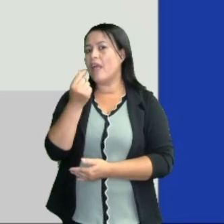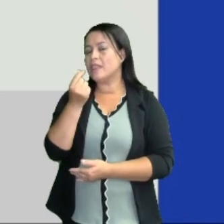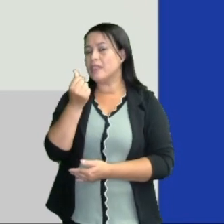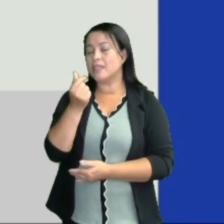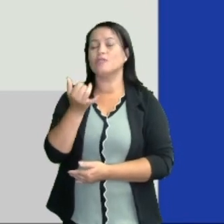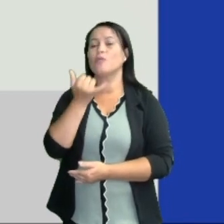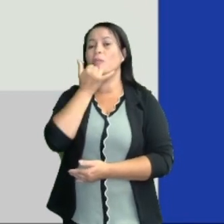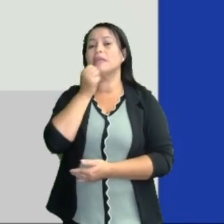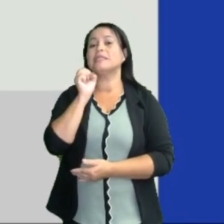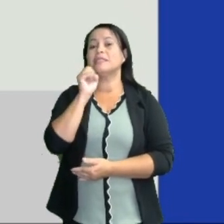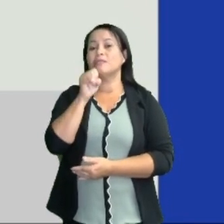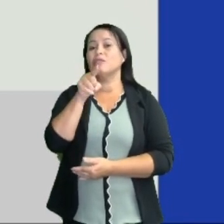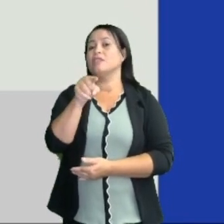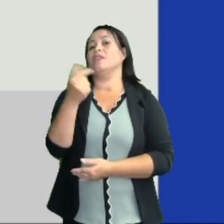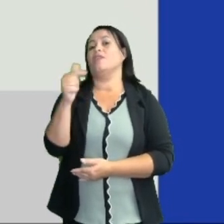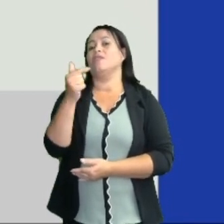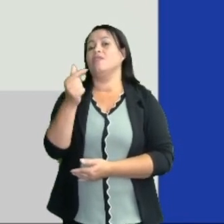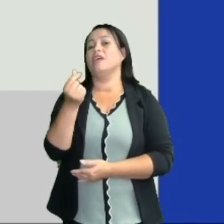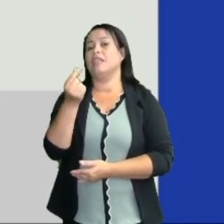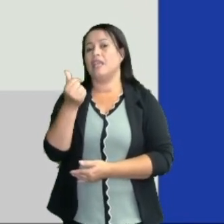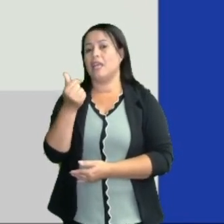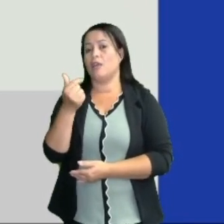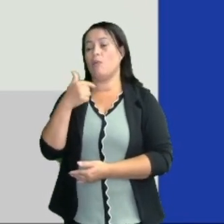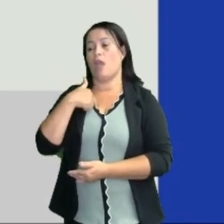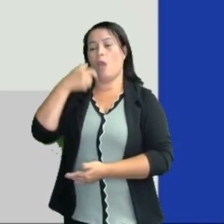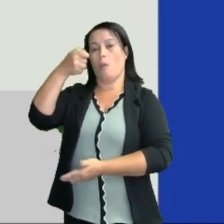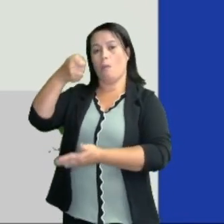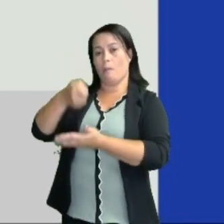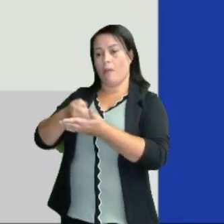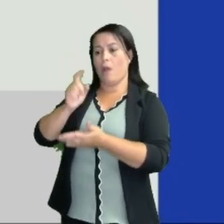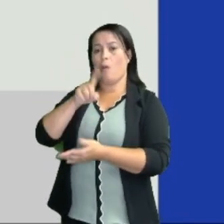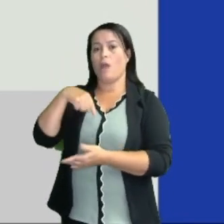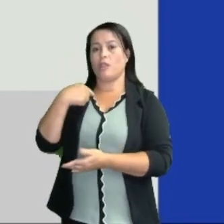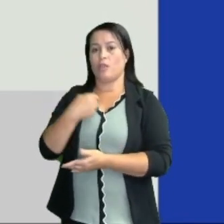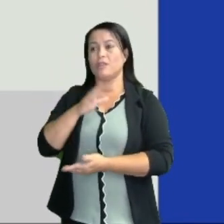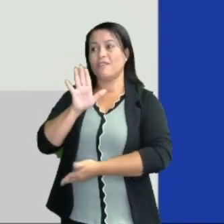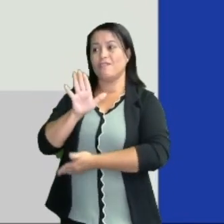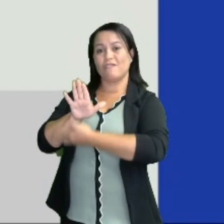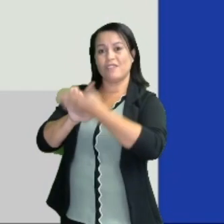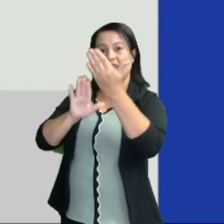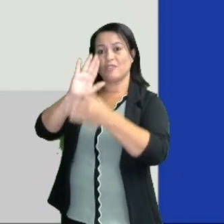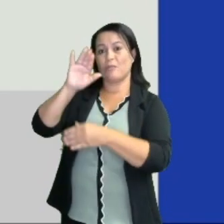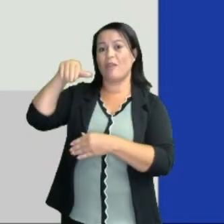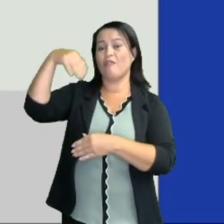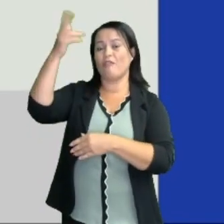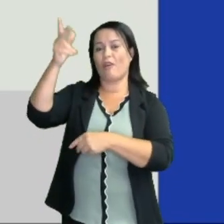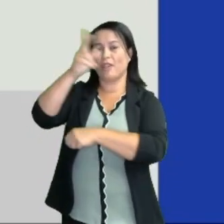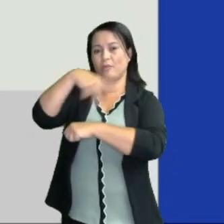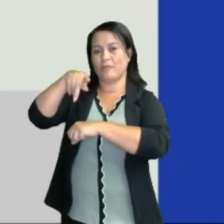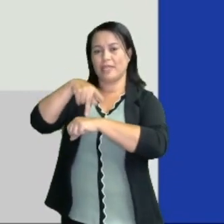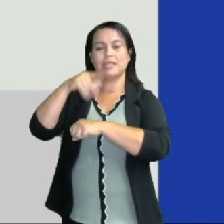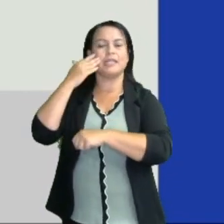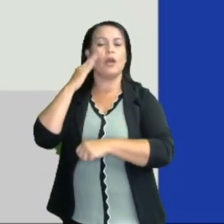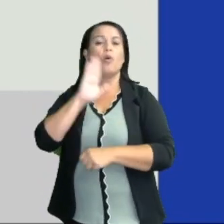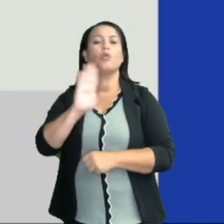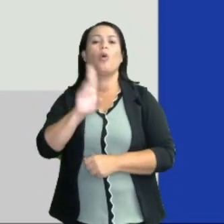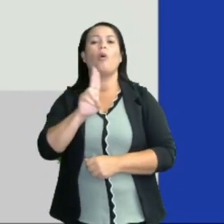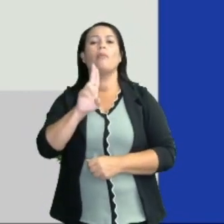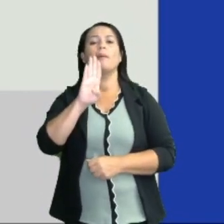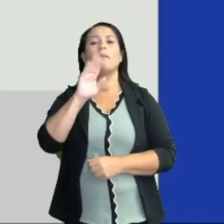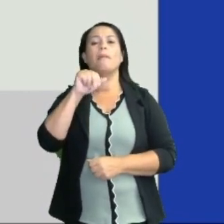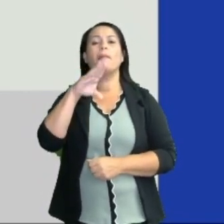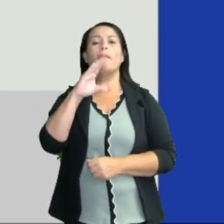banco, se você não tiver dinheiro, eu banco nossa viagem ao exterior. Bancar aqui, esse banco está